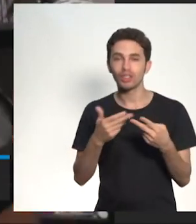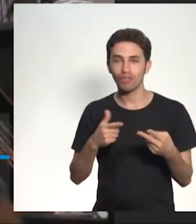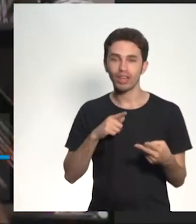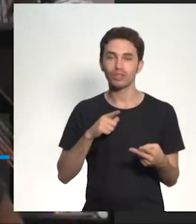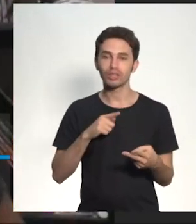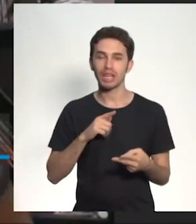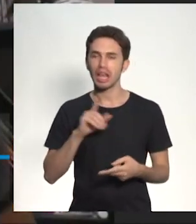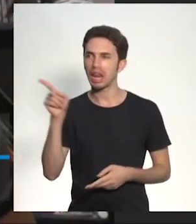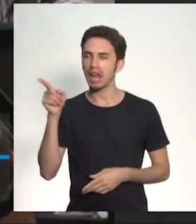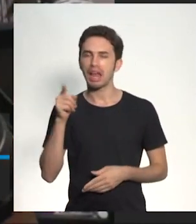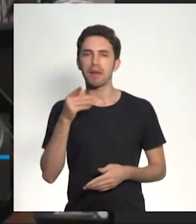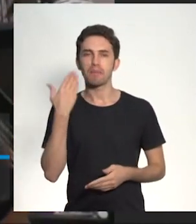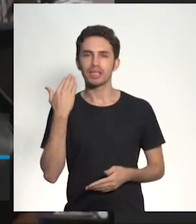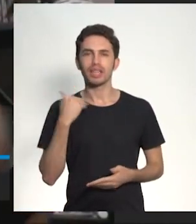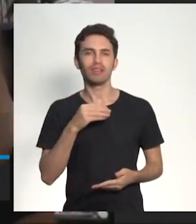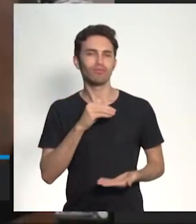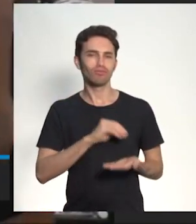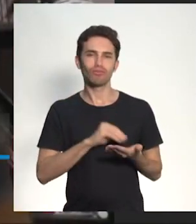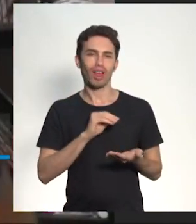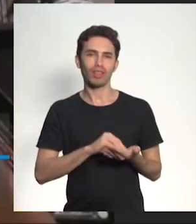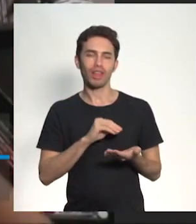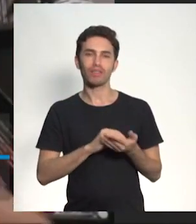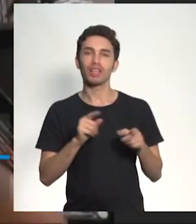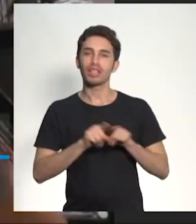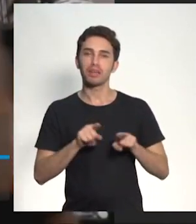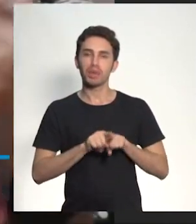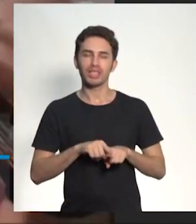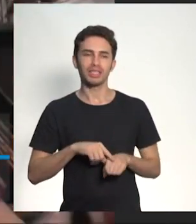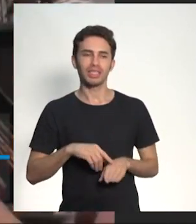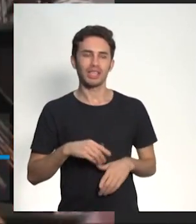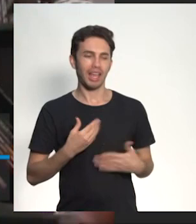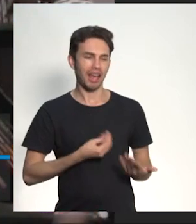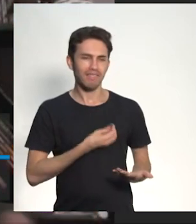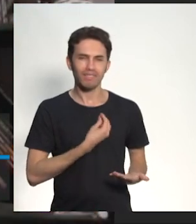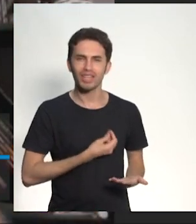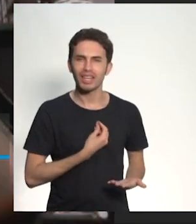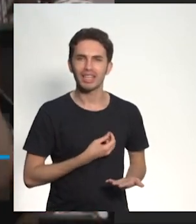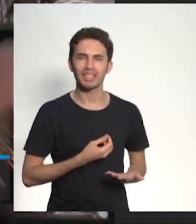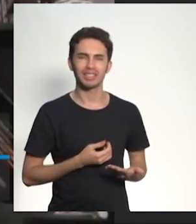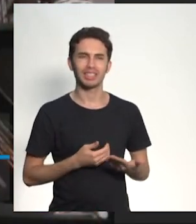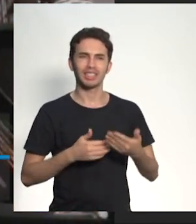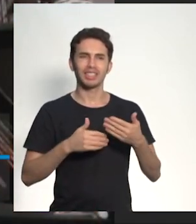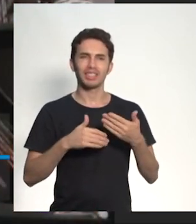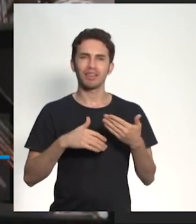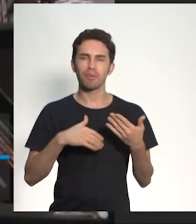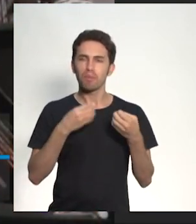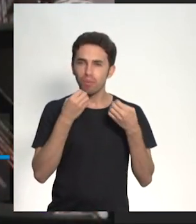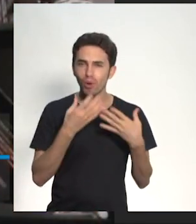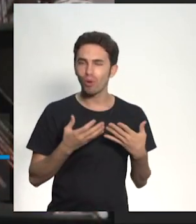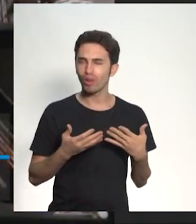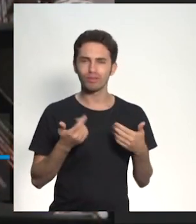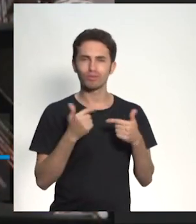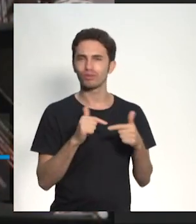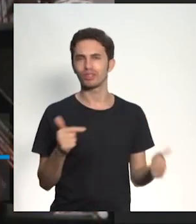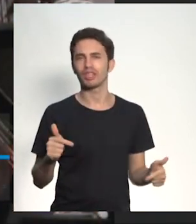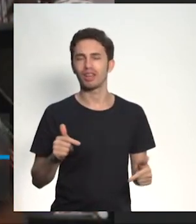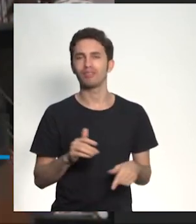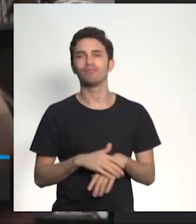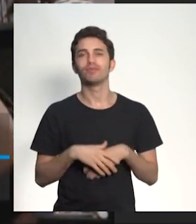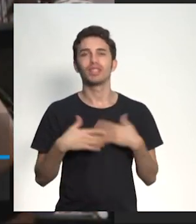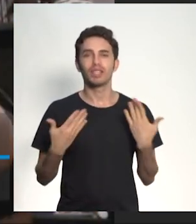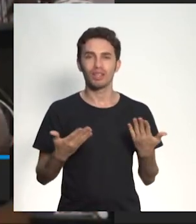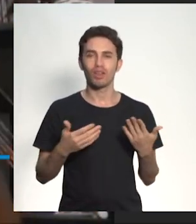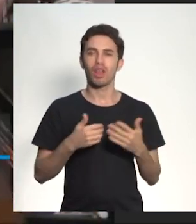a busca por condições decentes, minimamente decentes, né, para que a gente possa trabalhar. Isso é